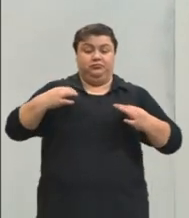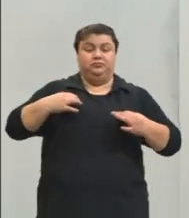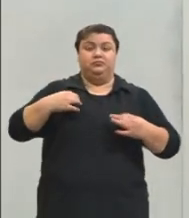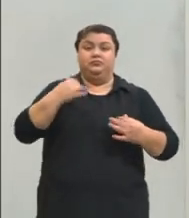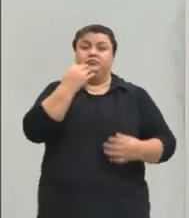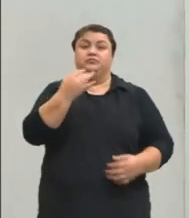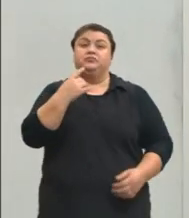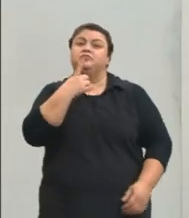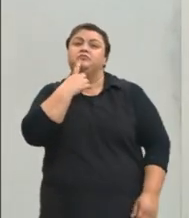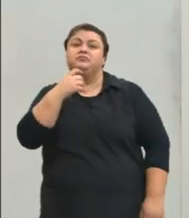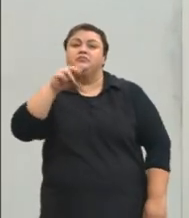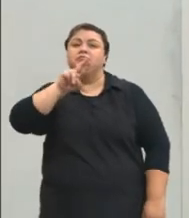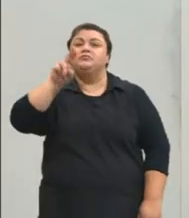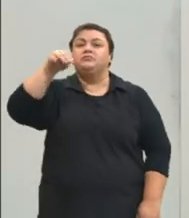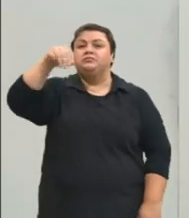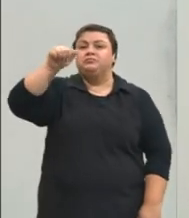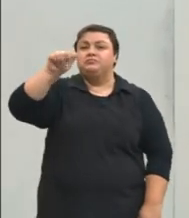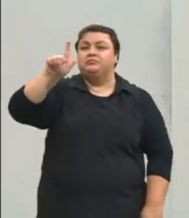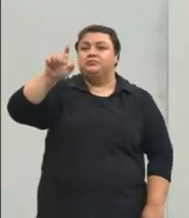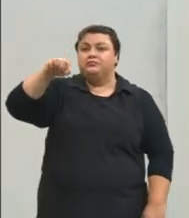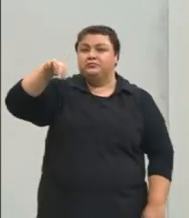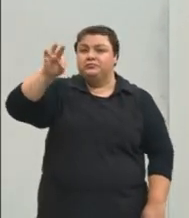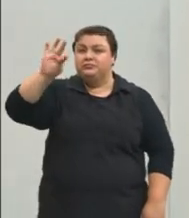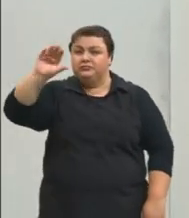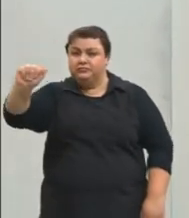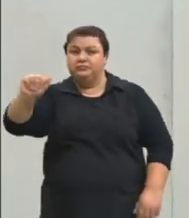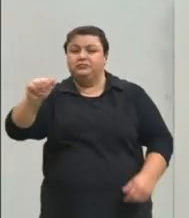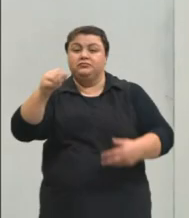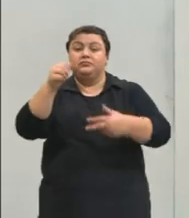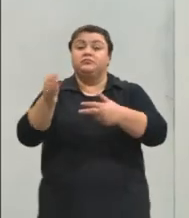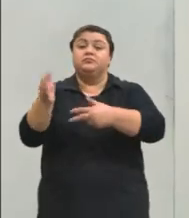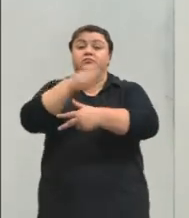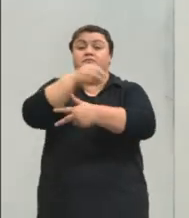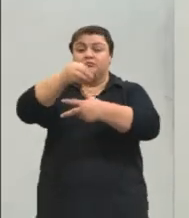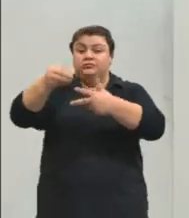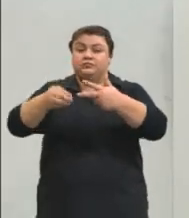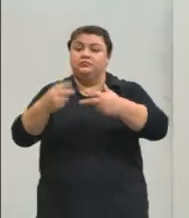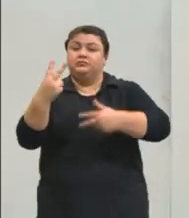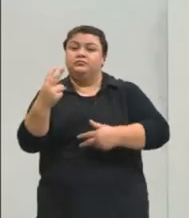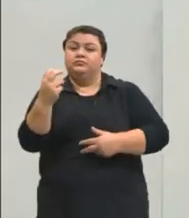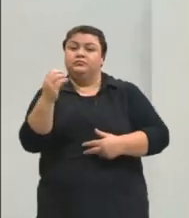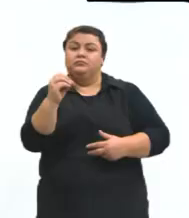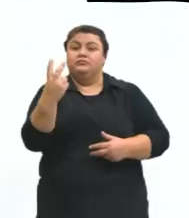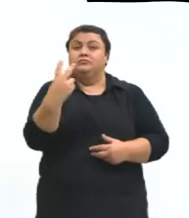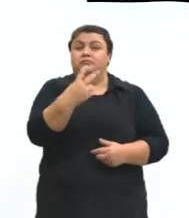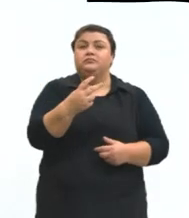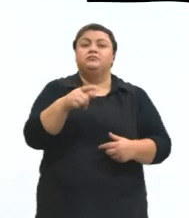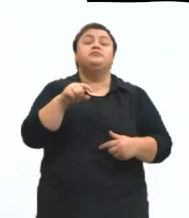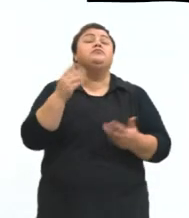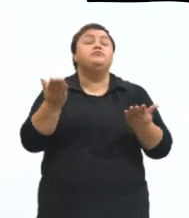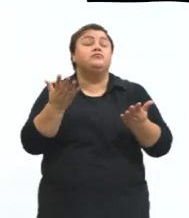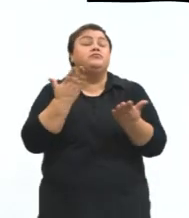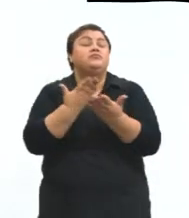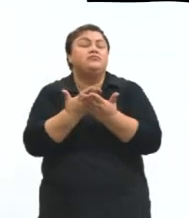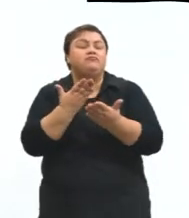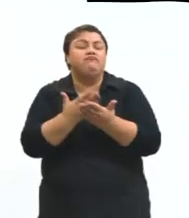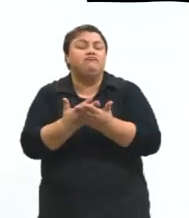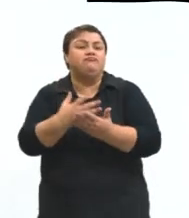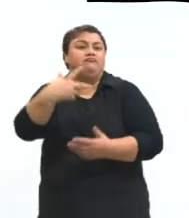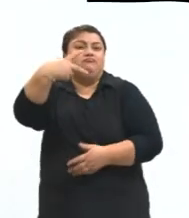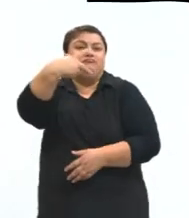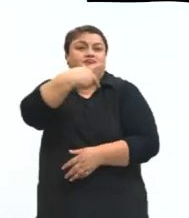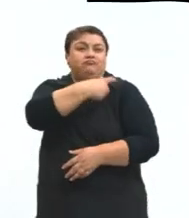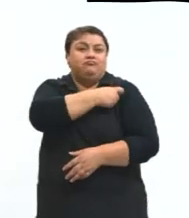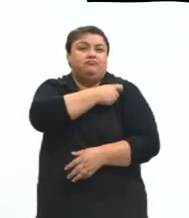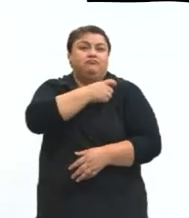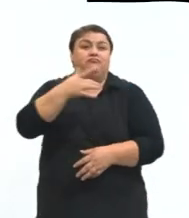programa Pré-ENEM SEDUC 2022 e estaremos hoje com a nossa aula sobre vacinação